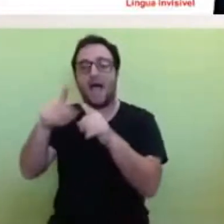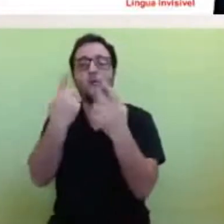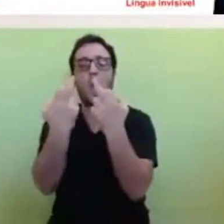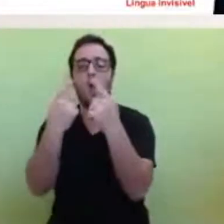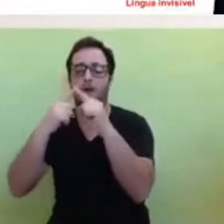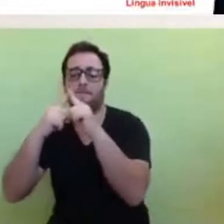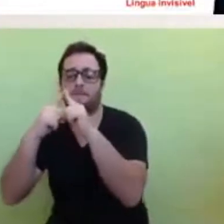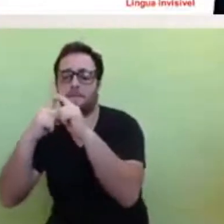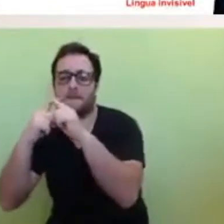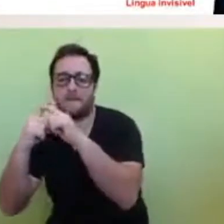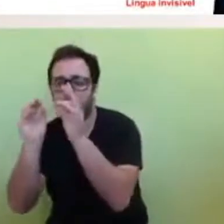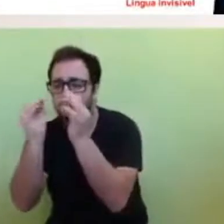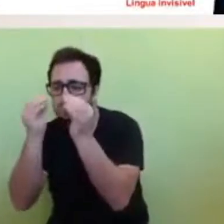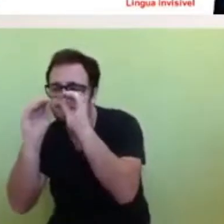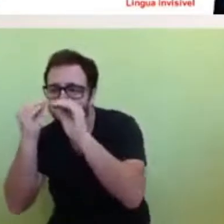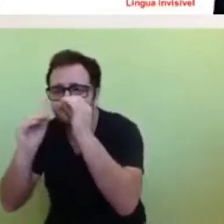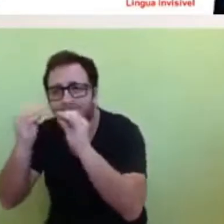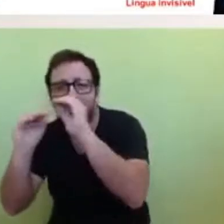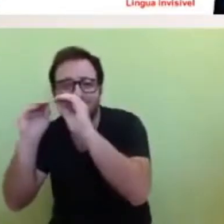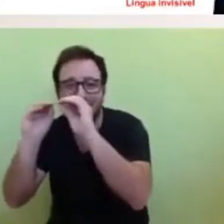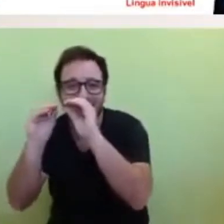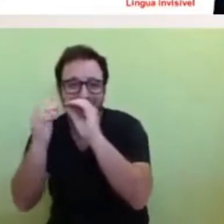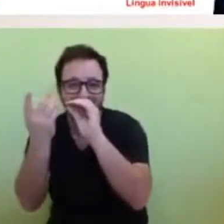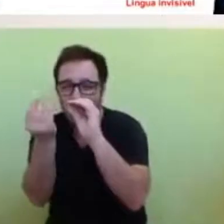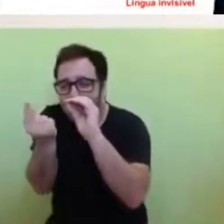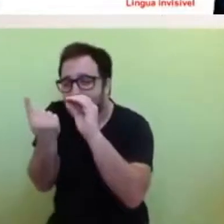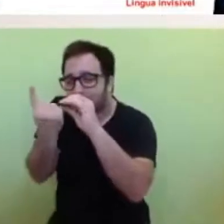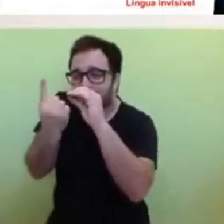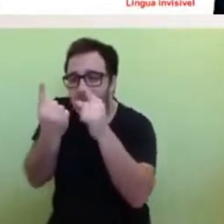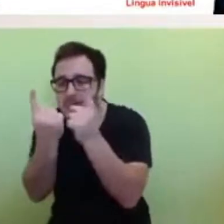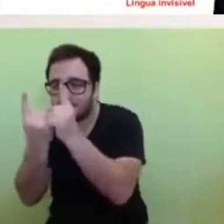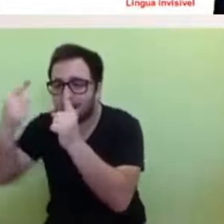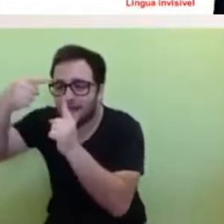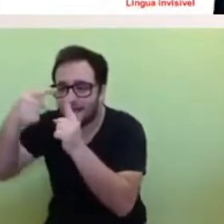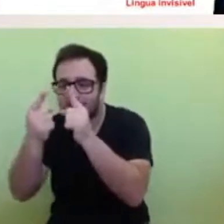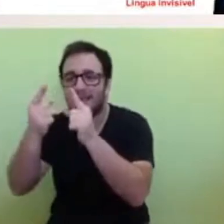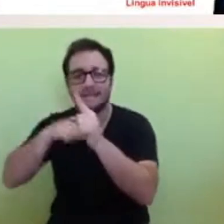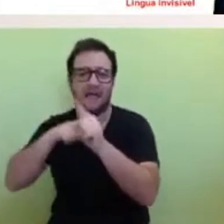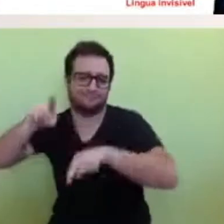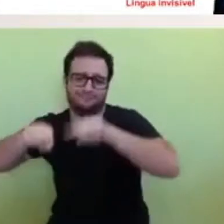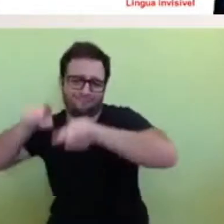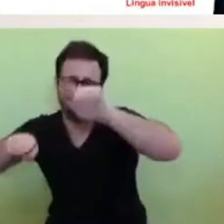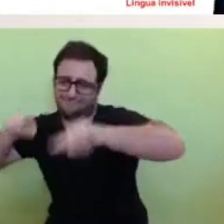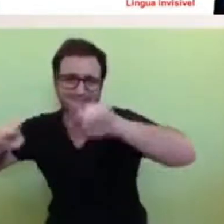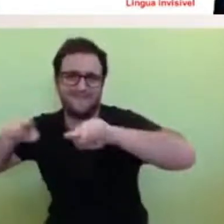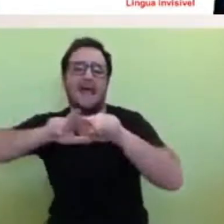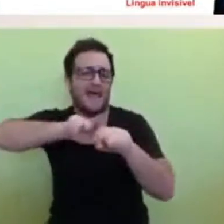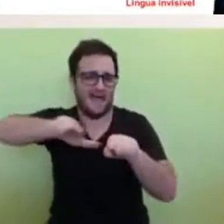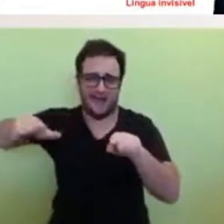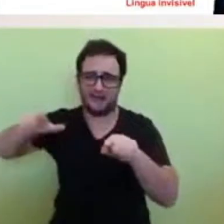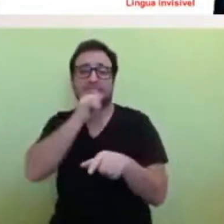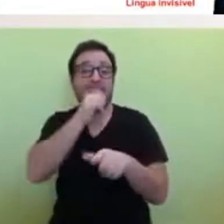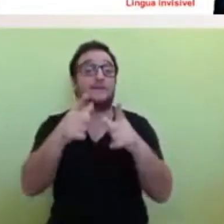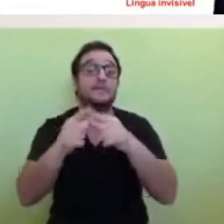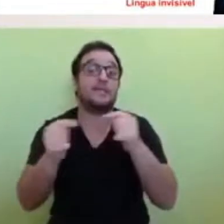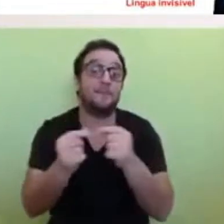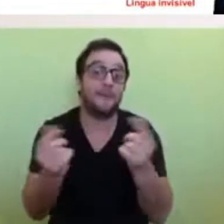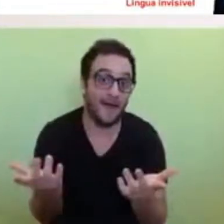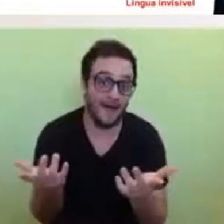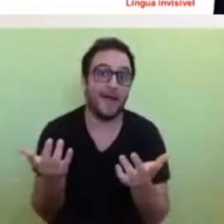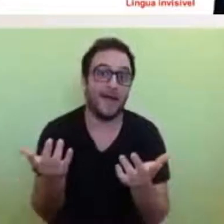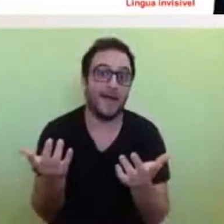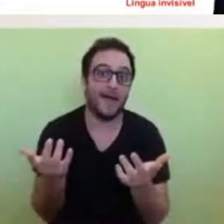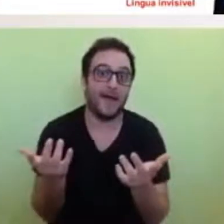tanto que nós temos línguas que têm mais de uma forma de serem escritas. O japonês, por exemplo, ele pode ser escrito